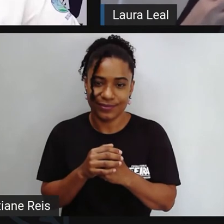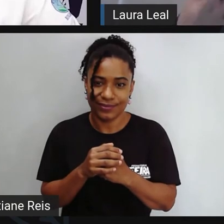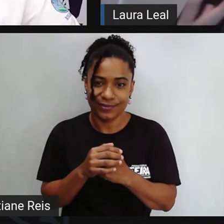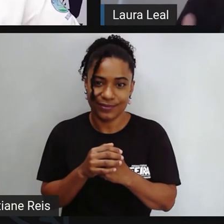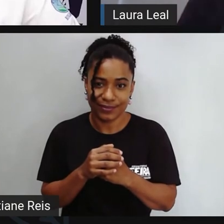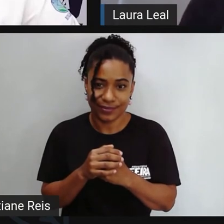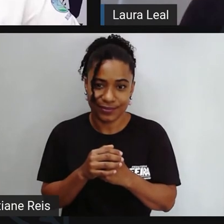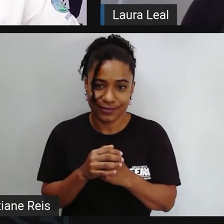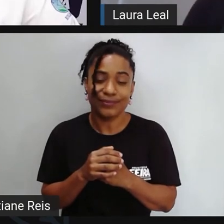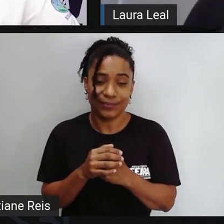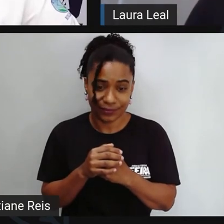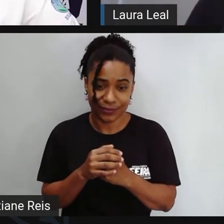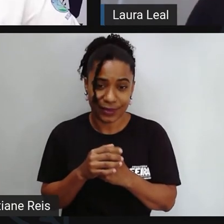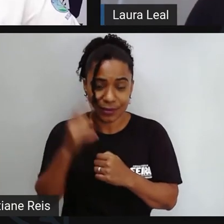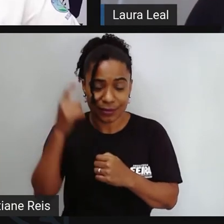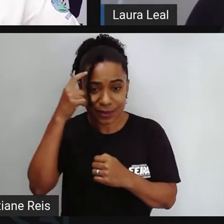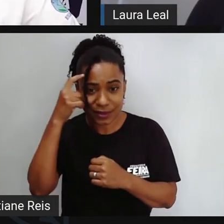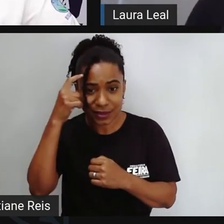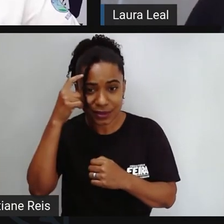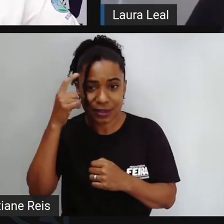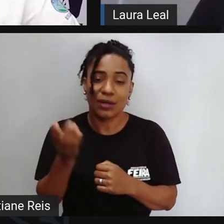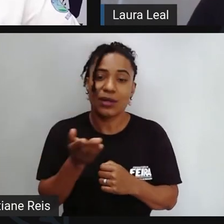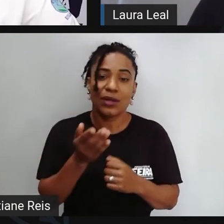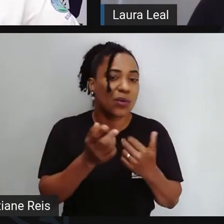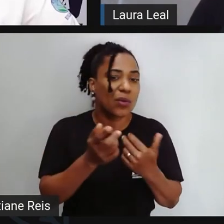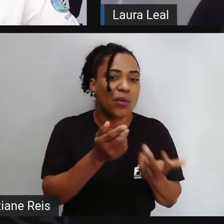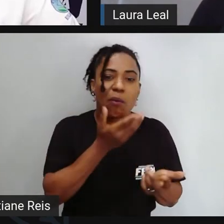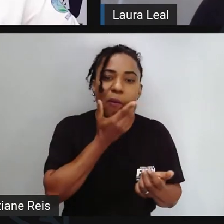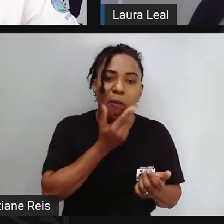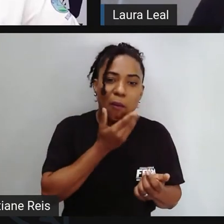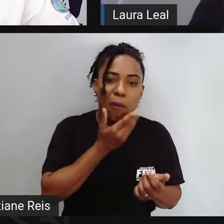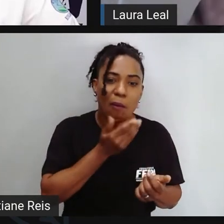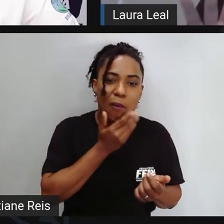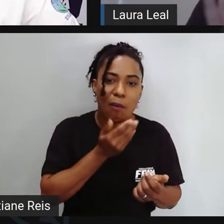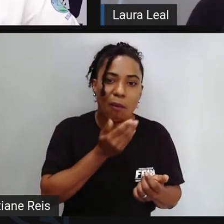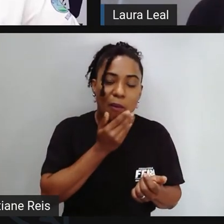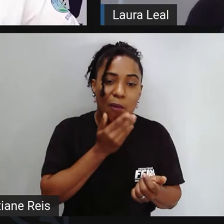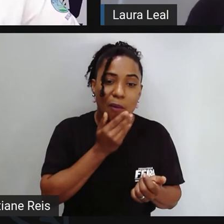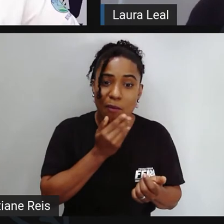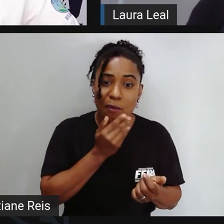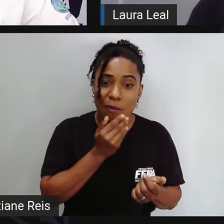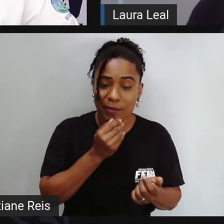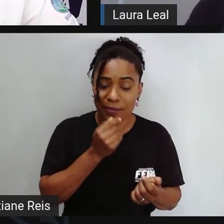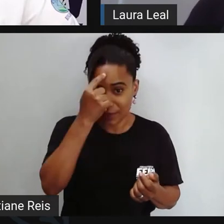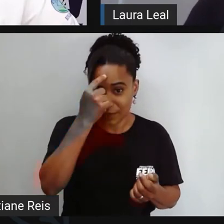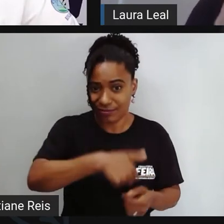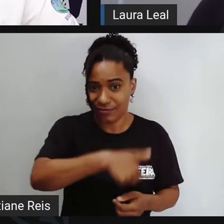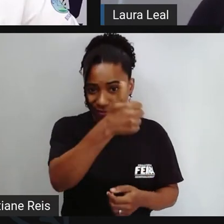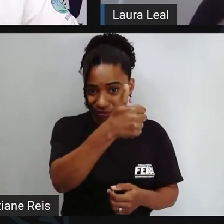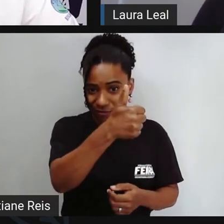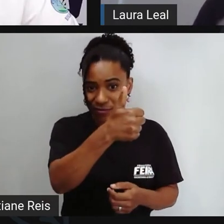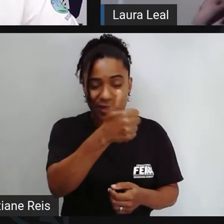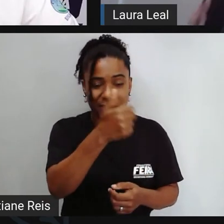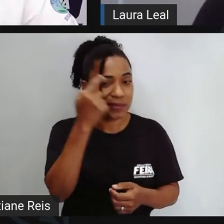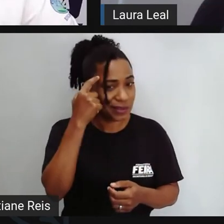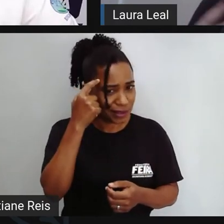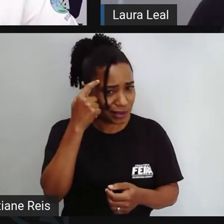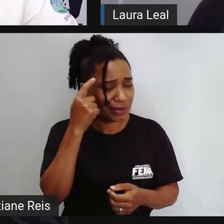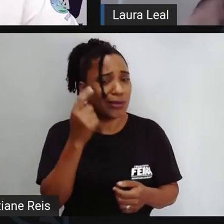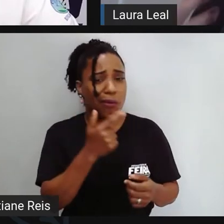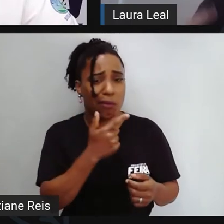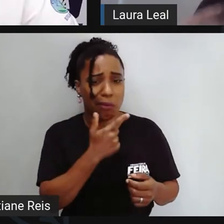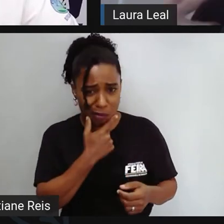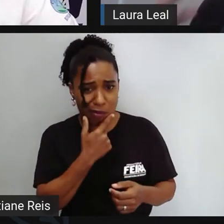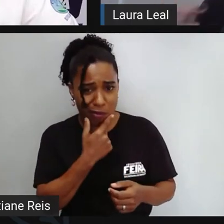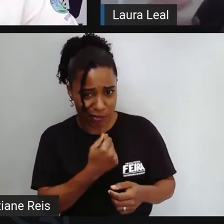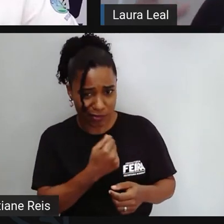e a coisas do mundo masculino, né, que são coisas da nossa criação. E isso não é uma exclusividade de homens. Mulheres também dão